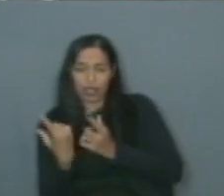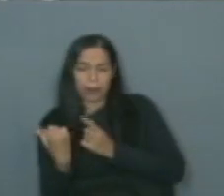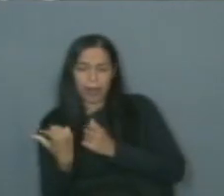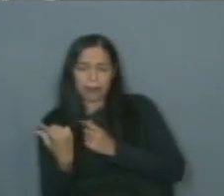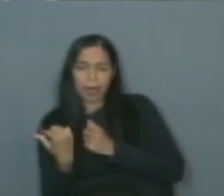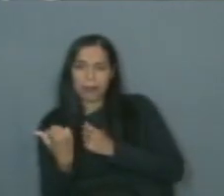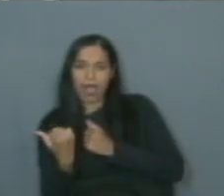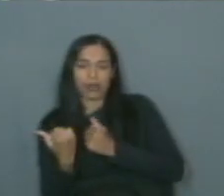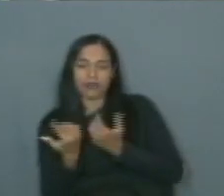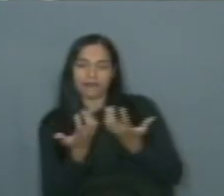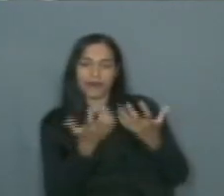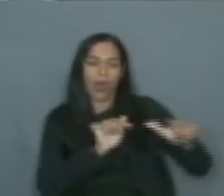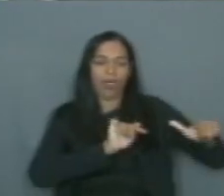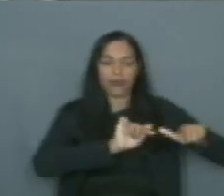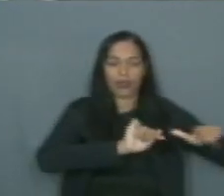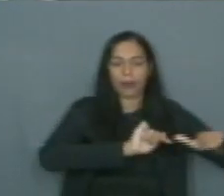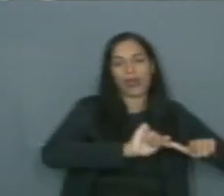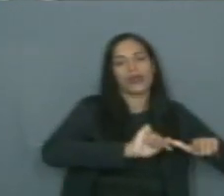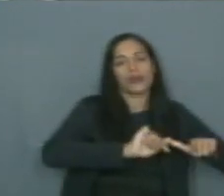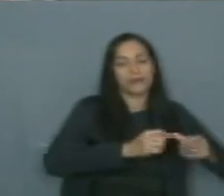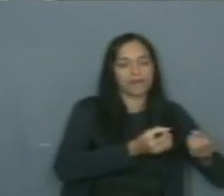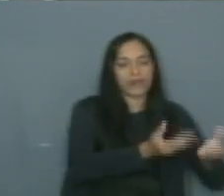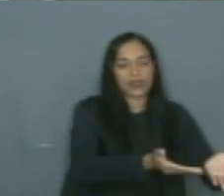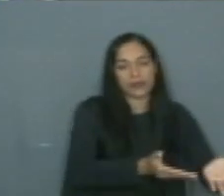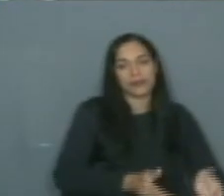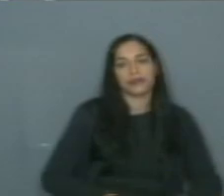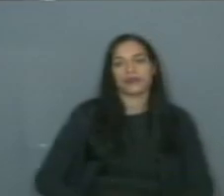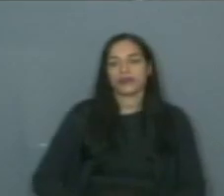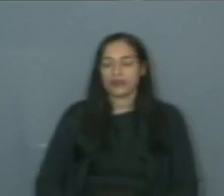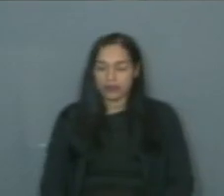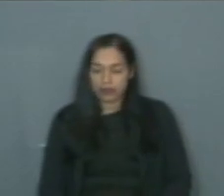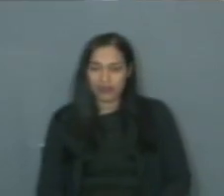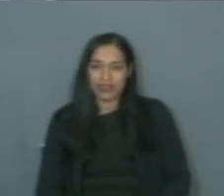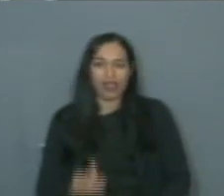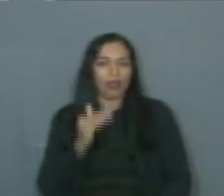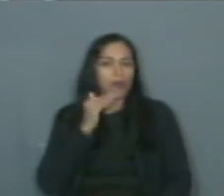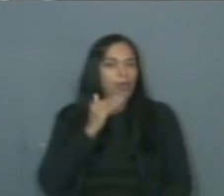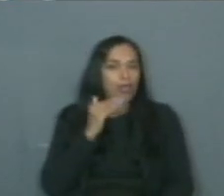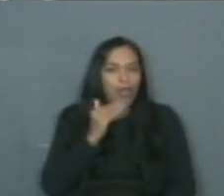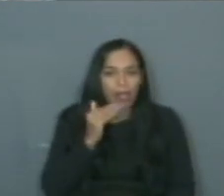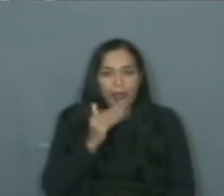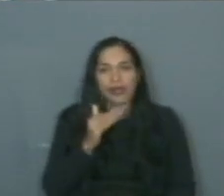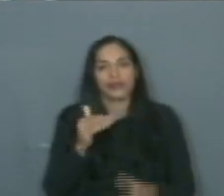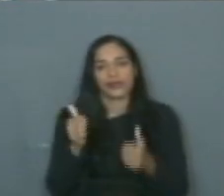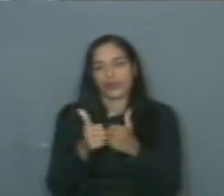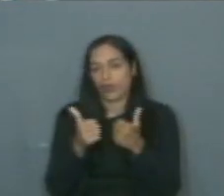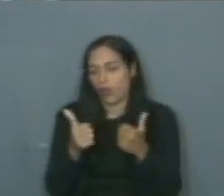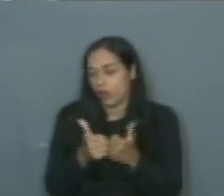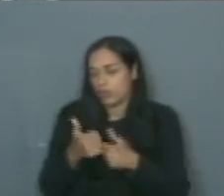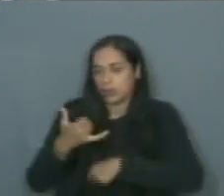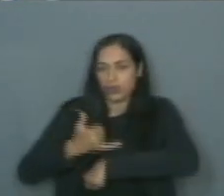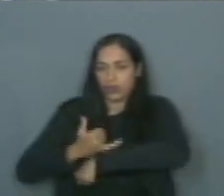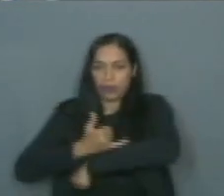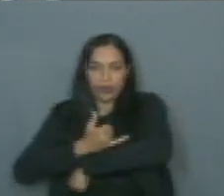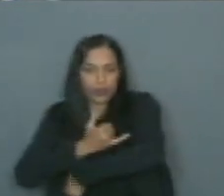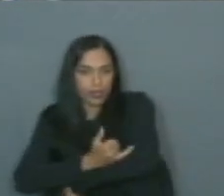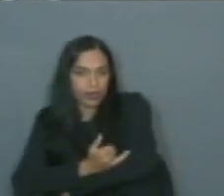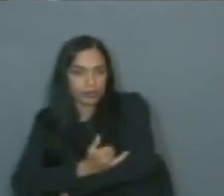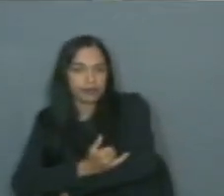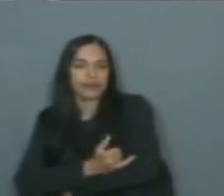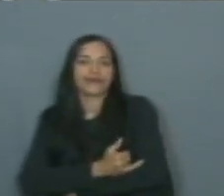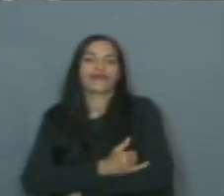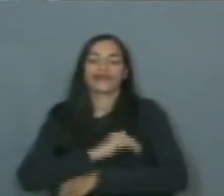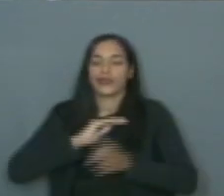filé, não querem roer o osso. Então, era sucateada a frota do Ibura, e ainda